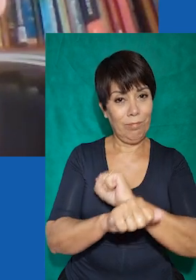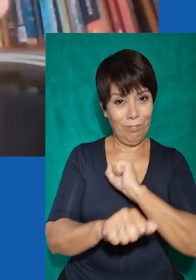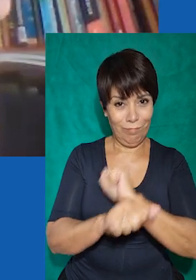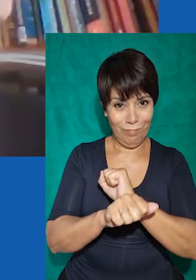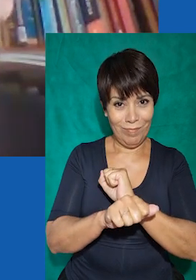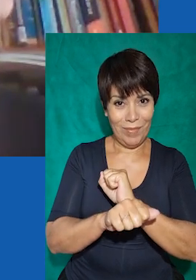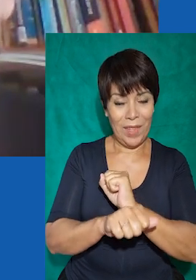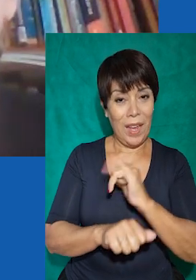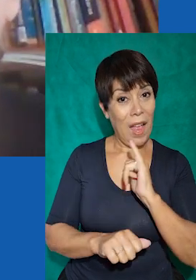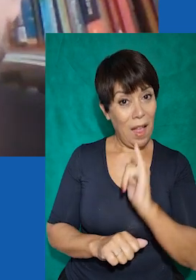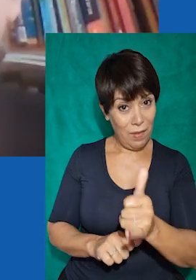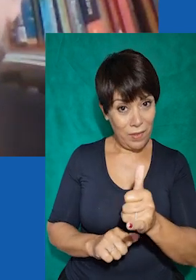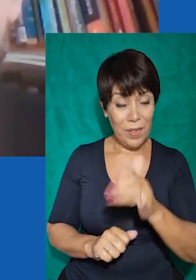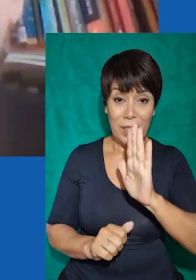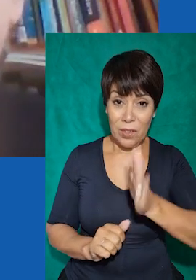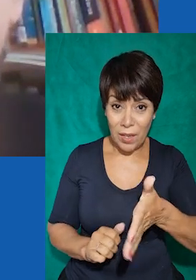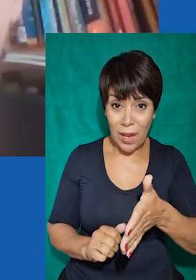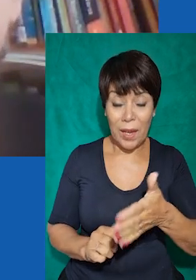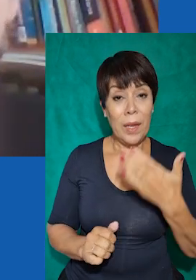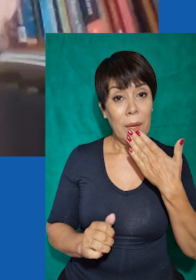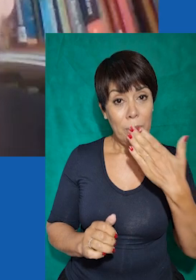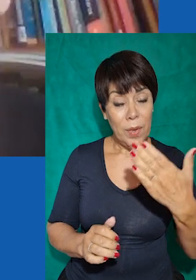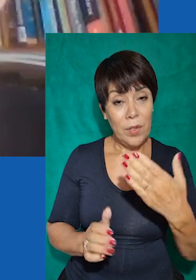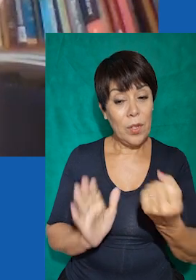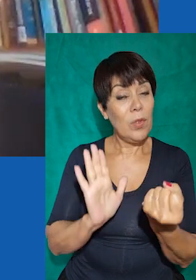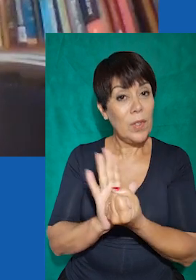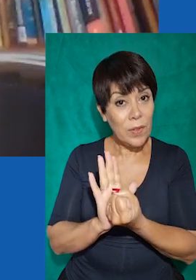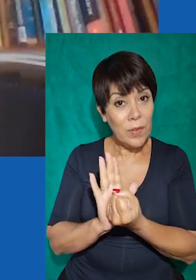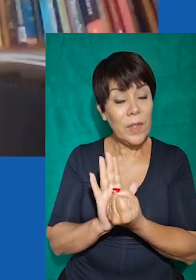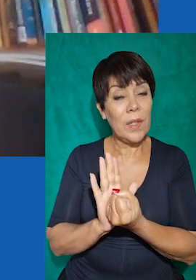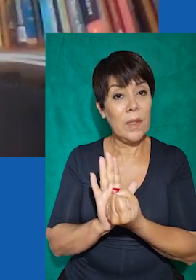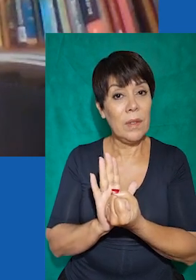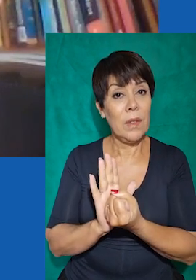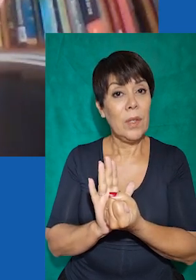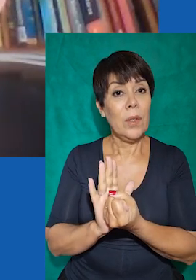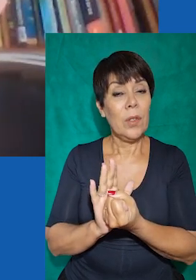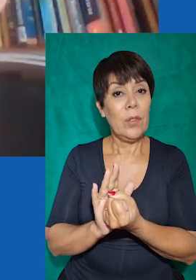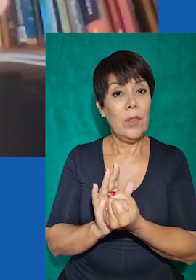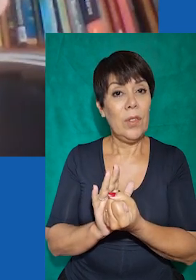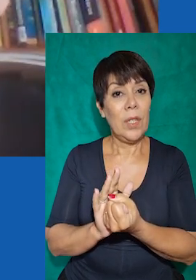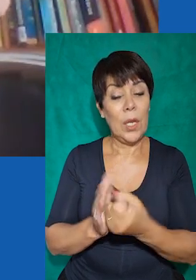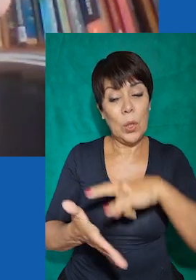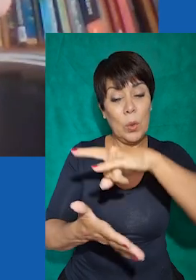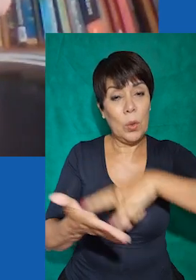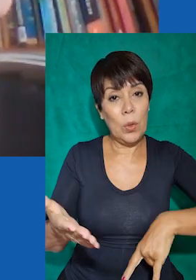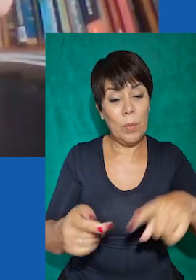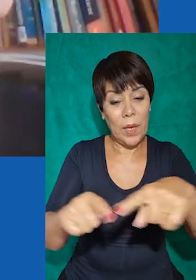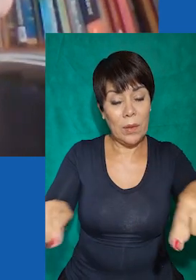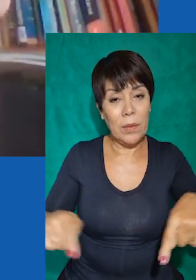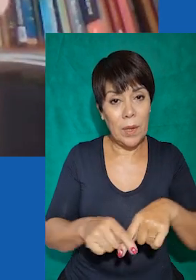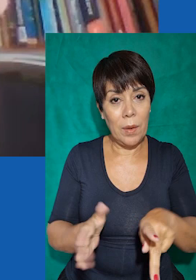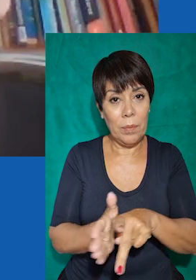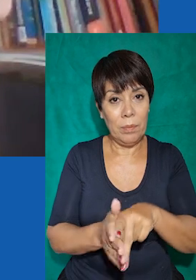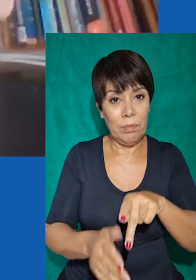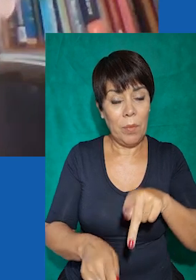que imediatamente pediu certificação de uma série de terras que estavam em cima de terras